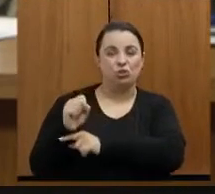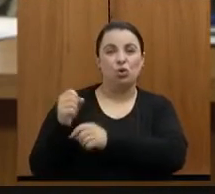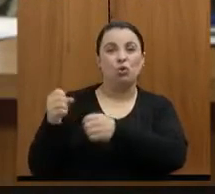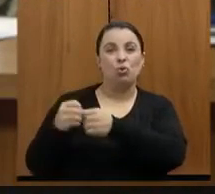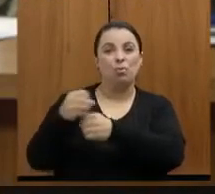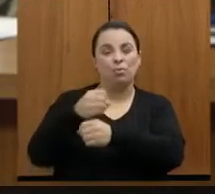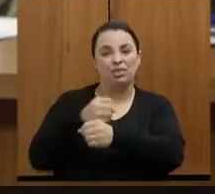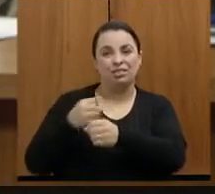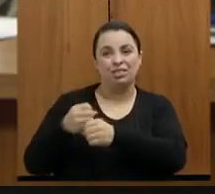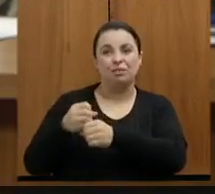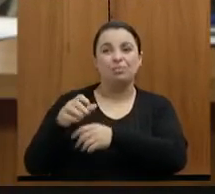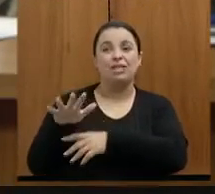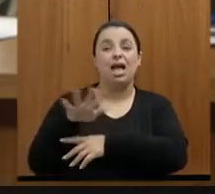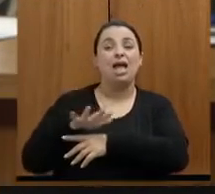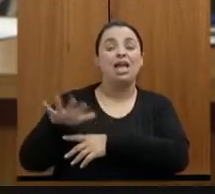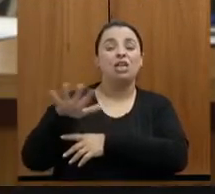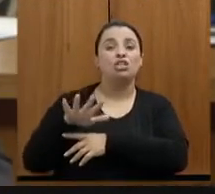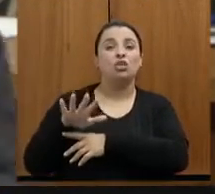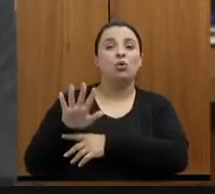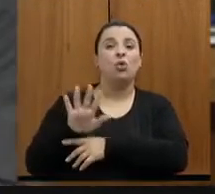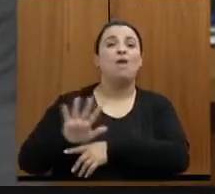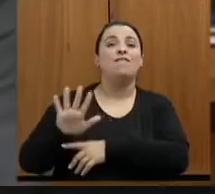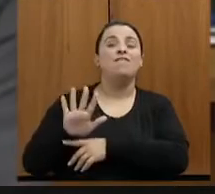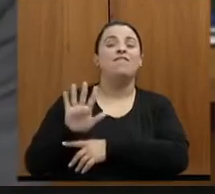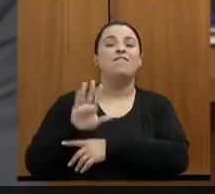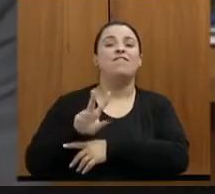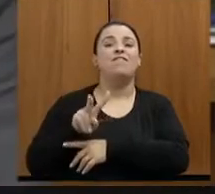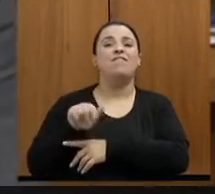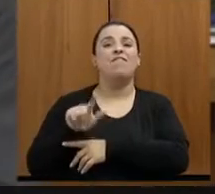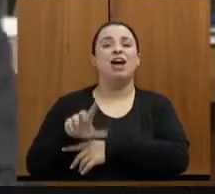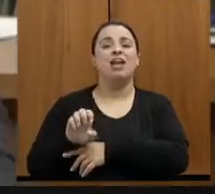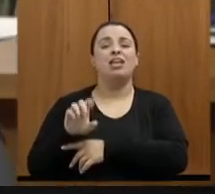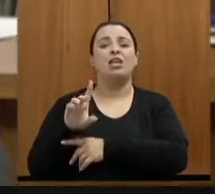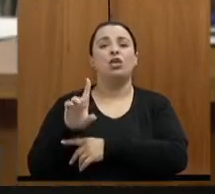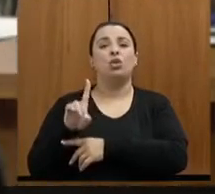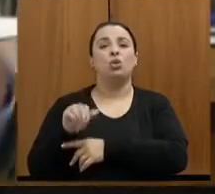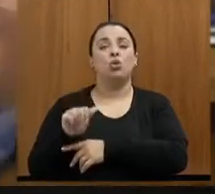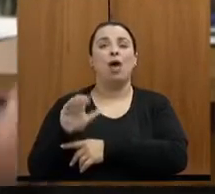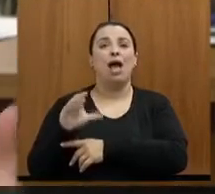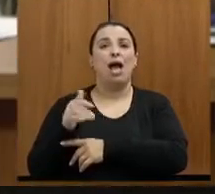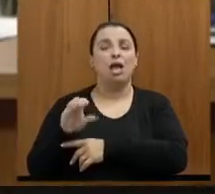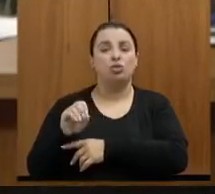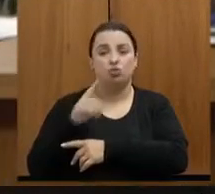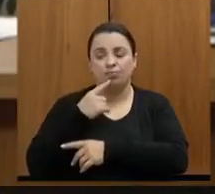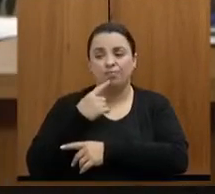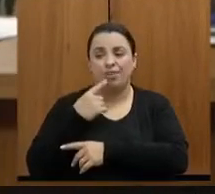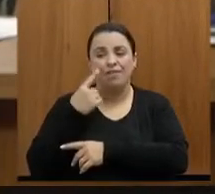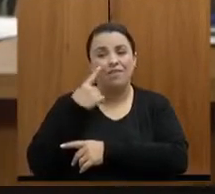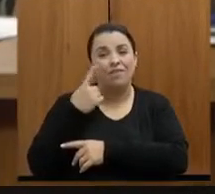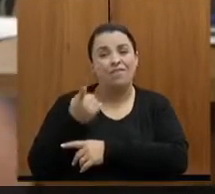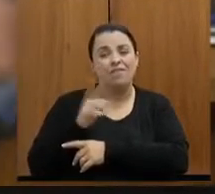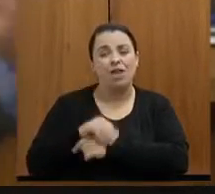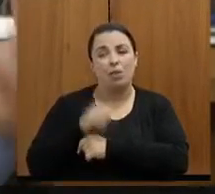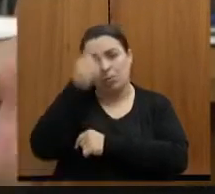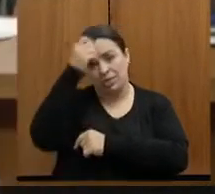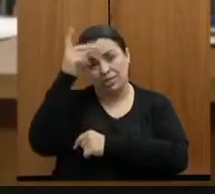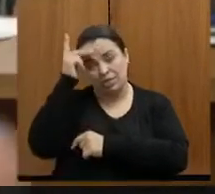metropolitana do Vale do Aço, o que a gente mais vê, professor, é de fato o município que algumas vezes encarou fazer um reúrbano,